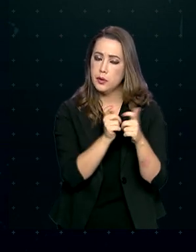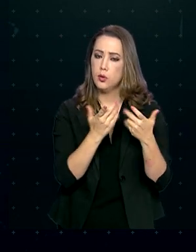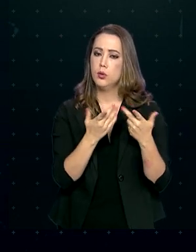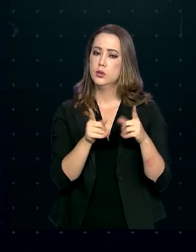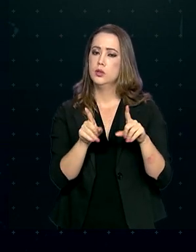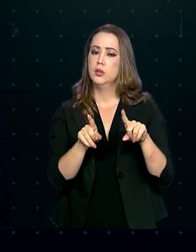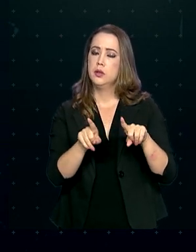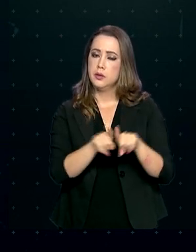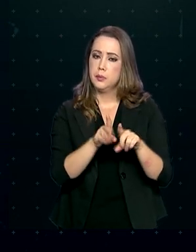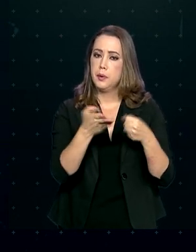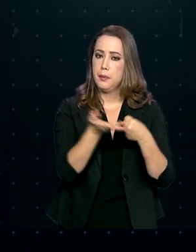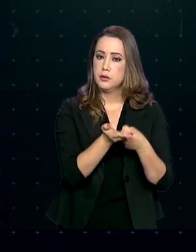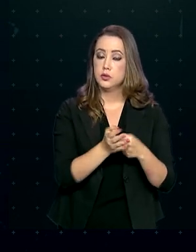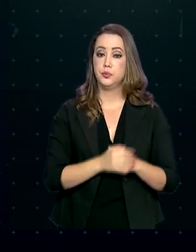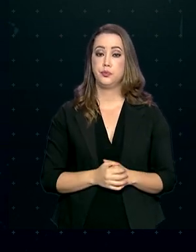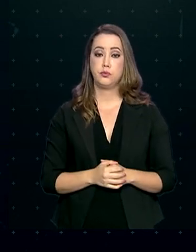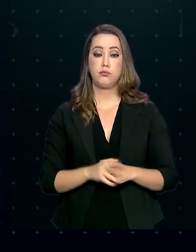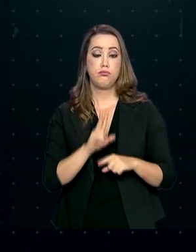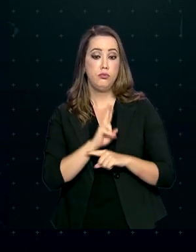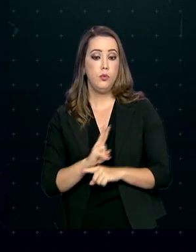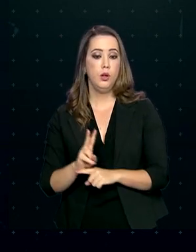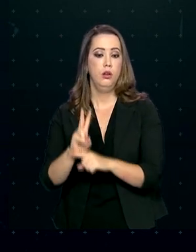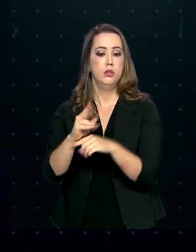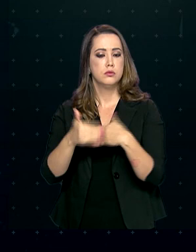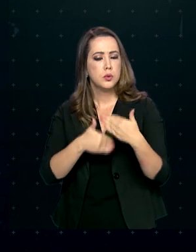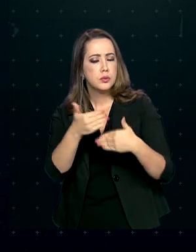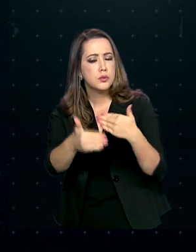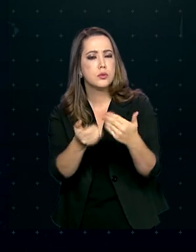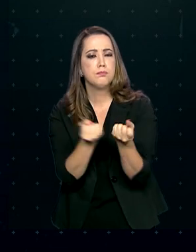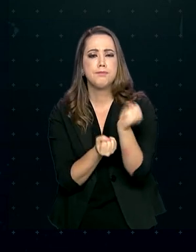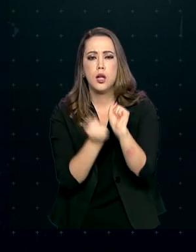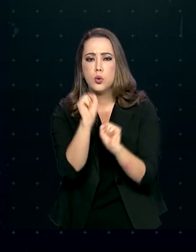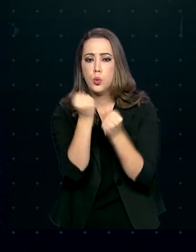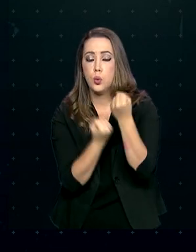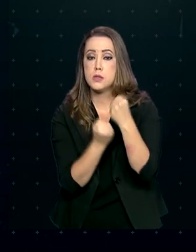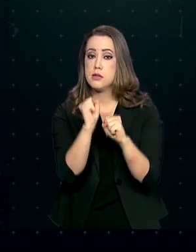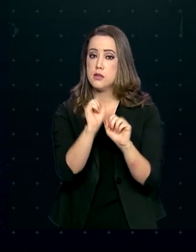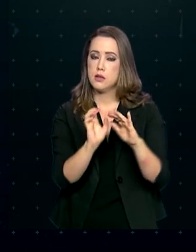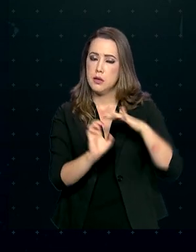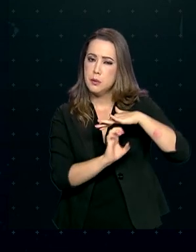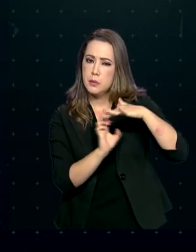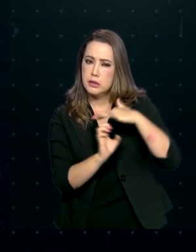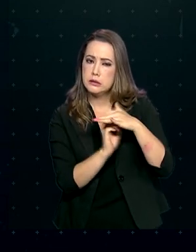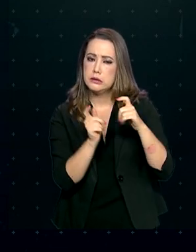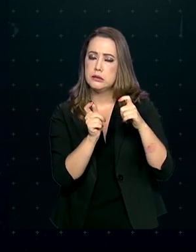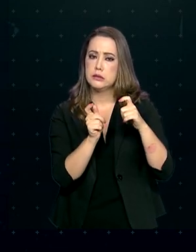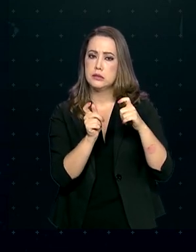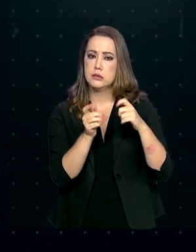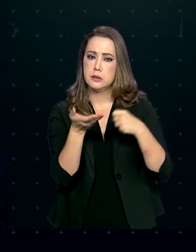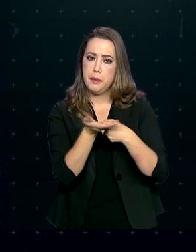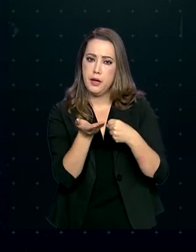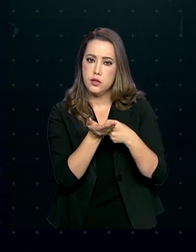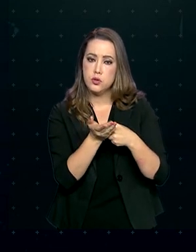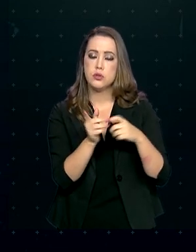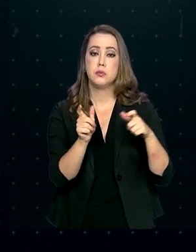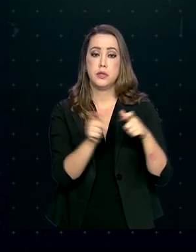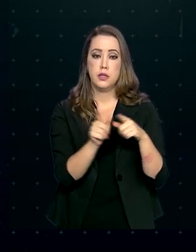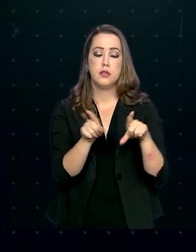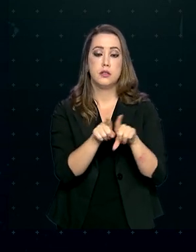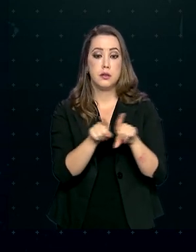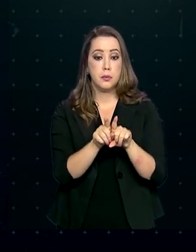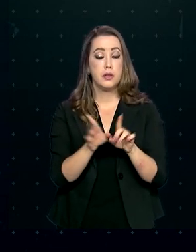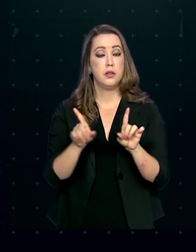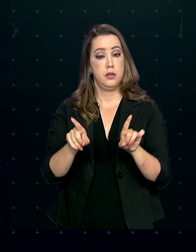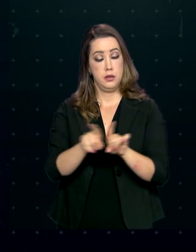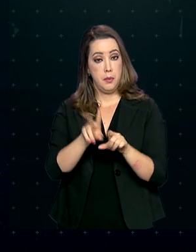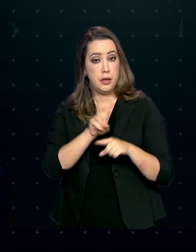empresas. Crédito Cadeias Produtivas, destinado às pequenas e médias empresas. Crédito